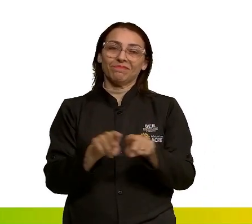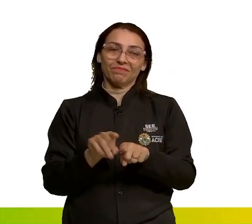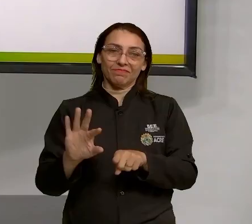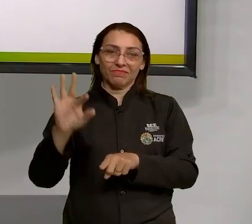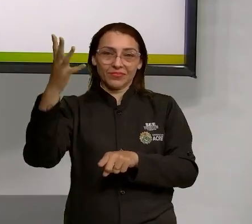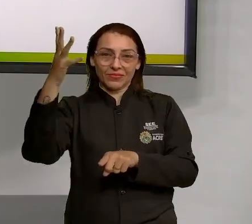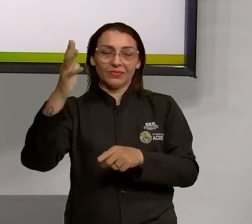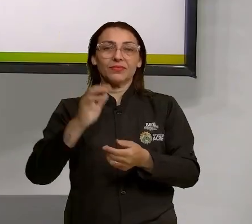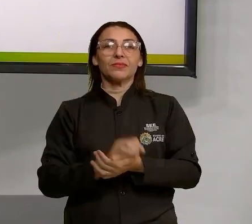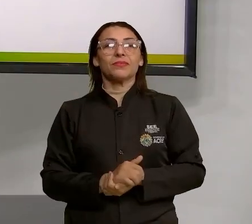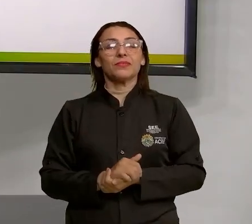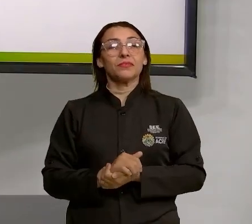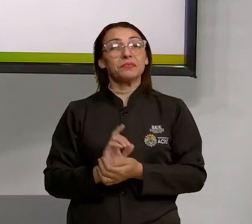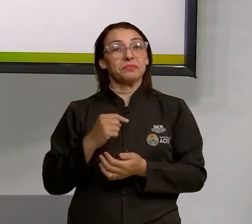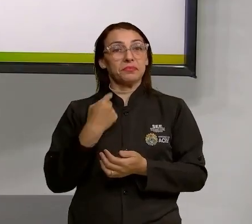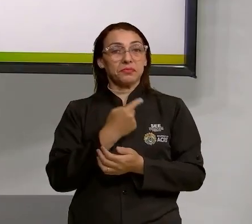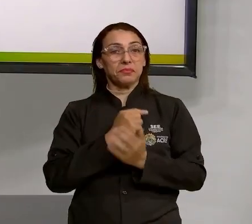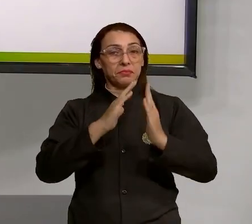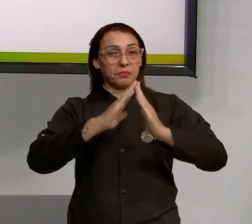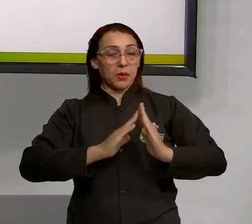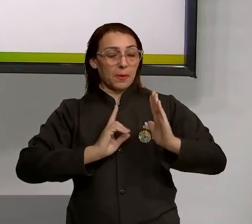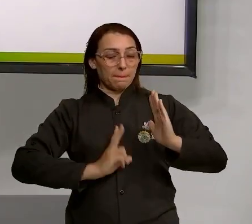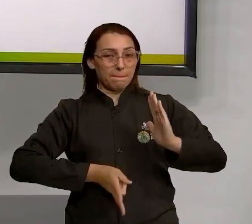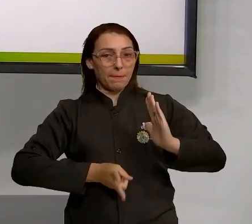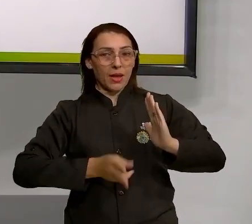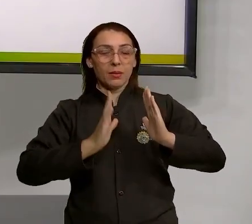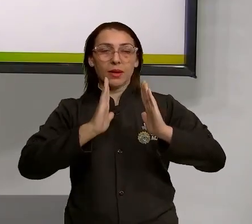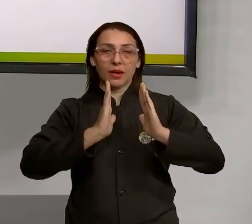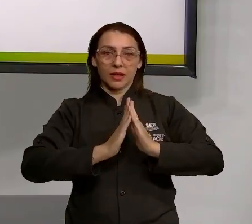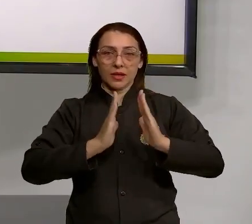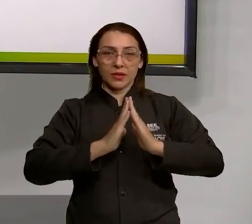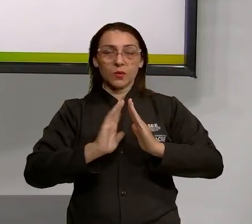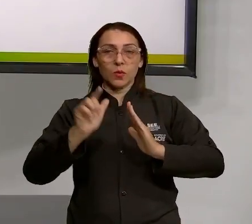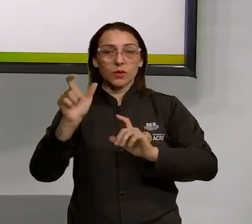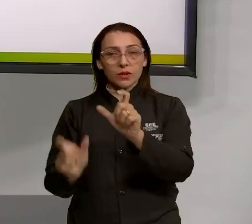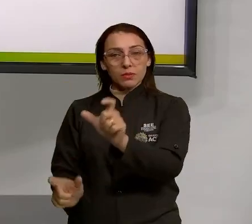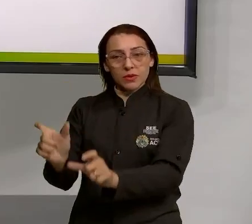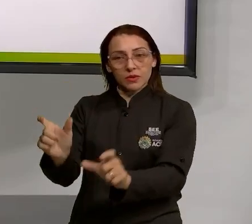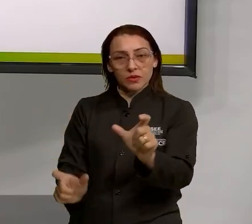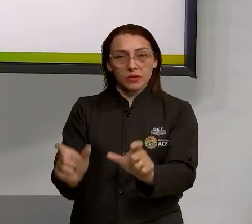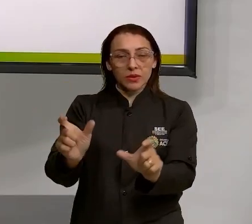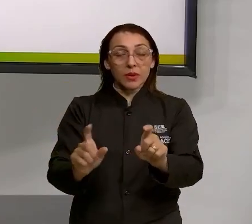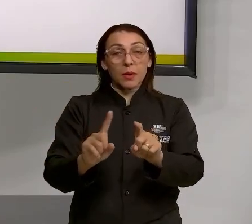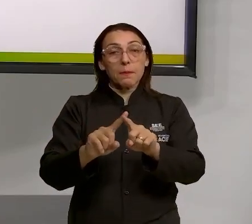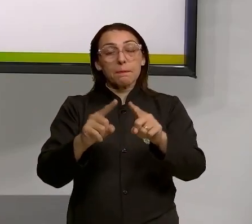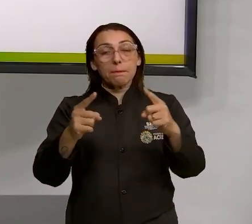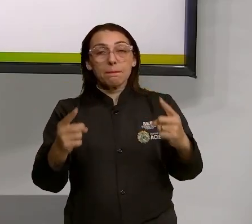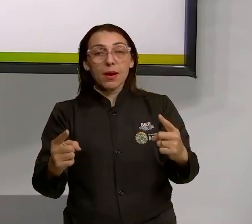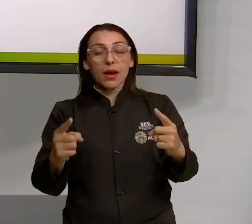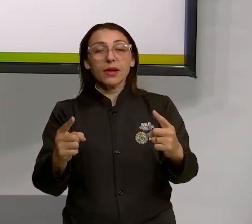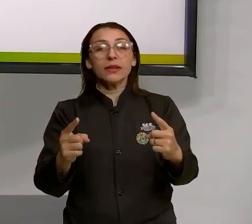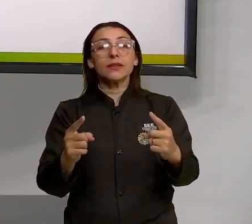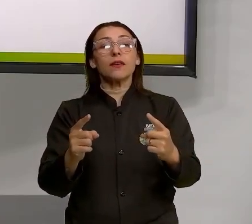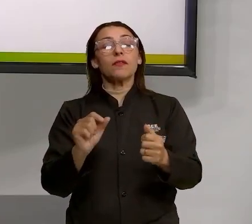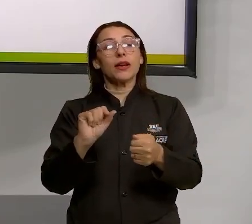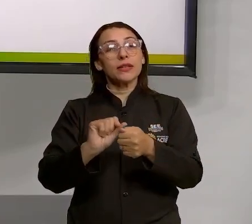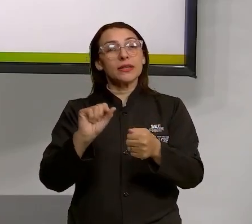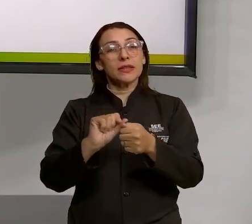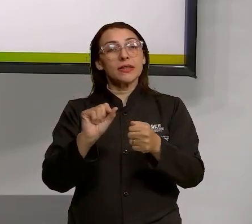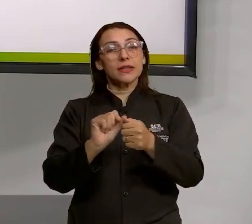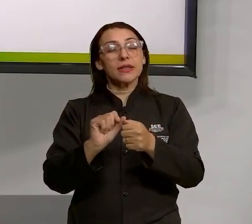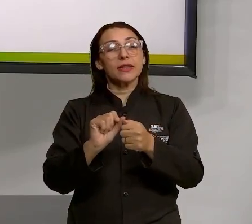Então, muitas vezes a gente habita na mesma casa com outras pessoas e a gente acaba fazendo